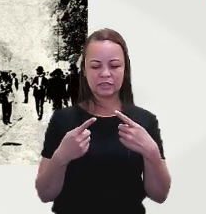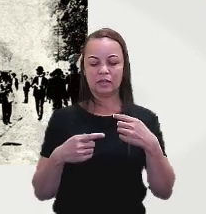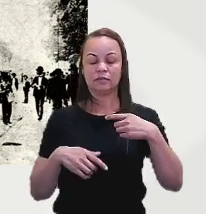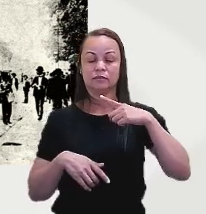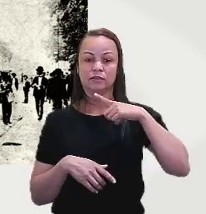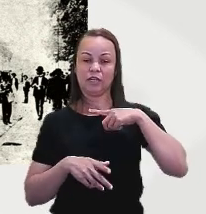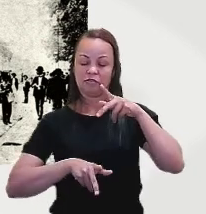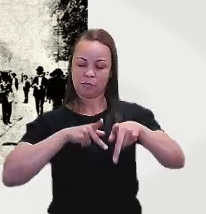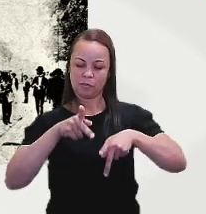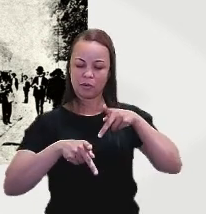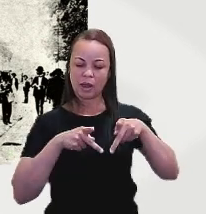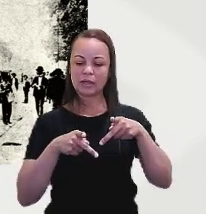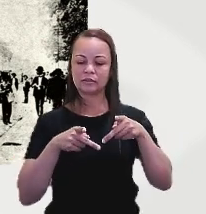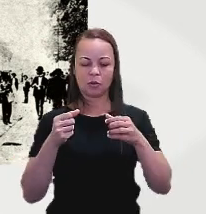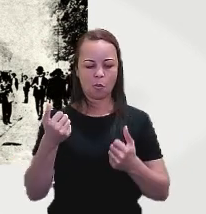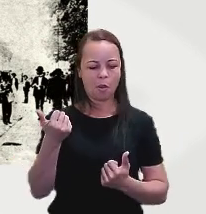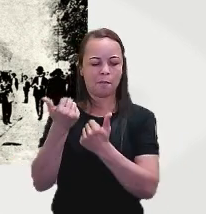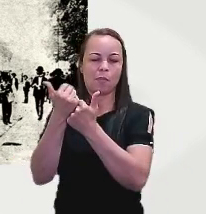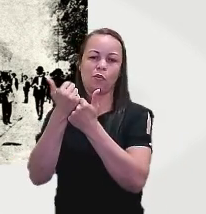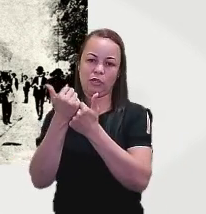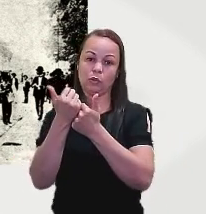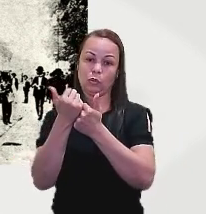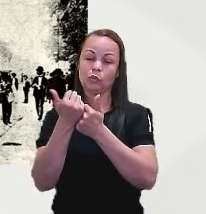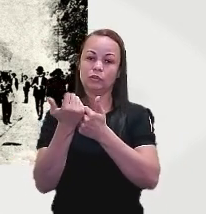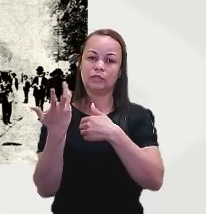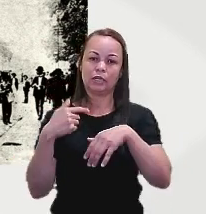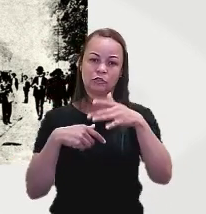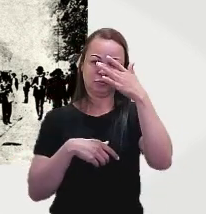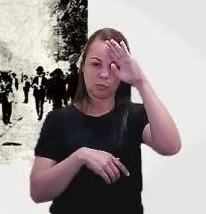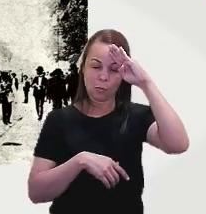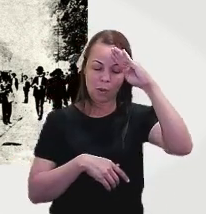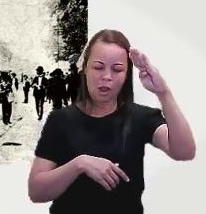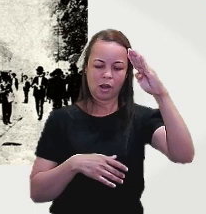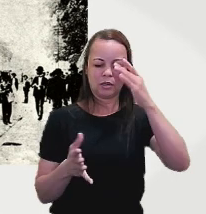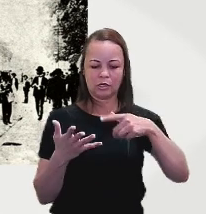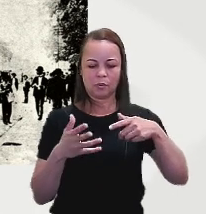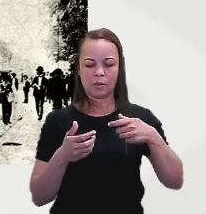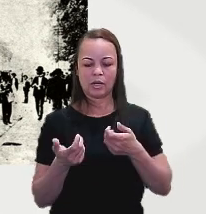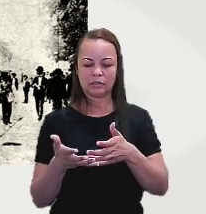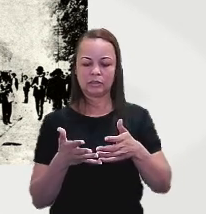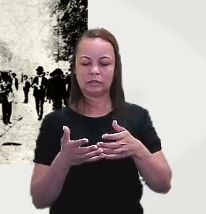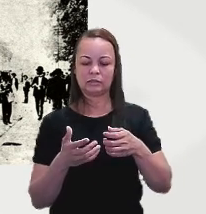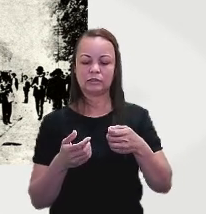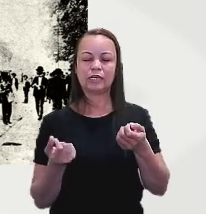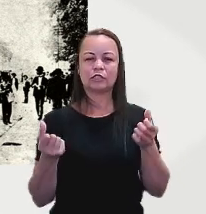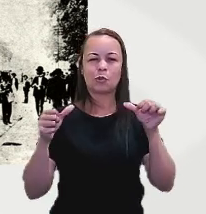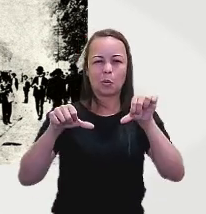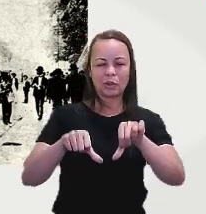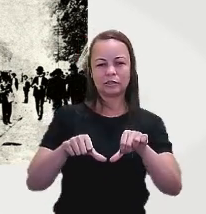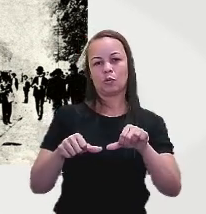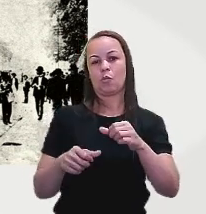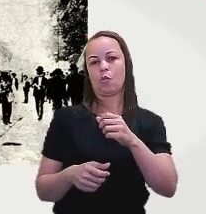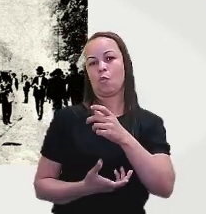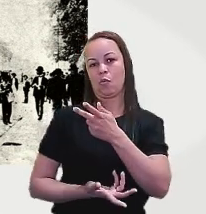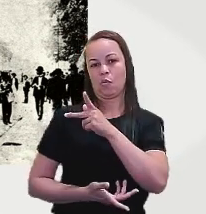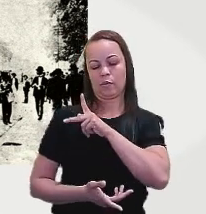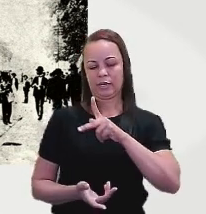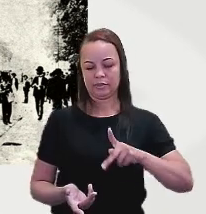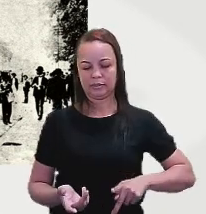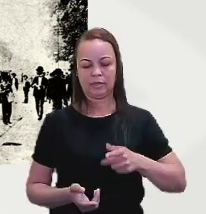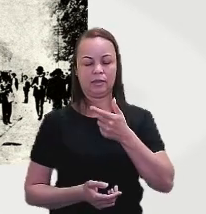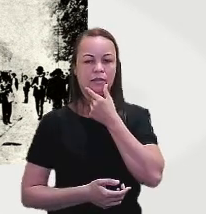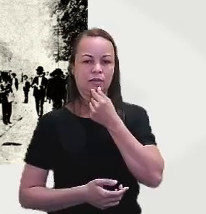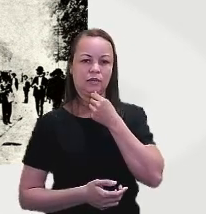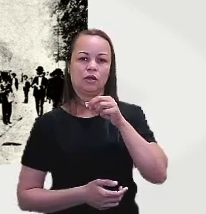o apoio de militares que tentaram usar a massa insatisfatória para derrubar sem sucesso o presidente Rodrigo